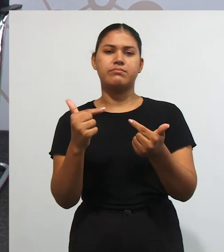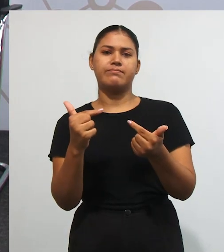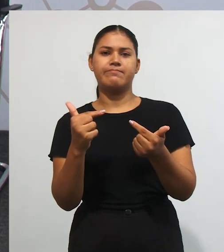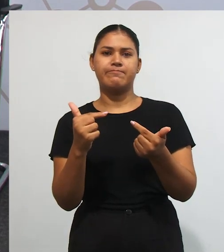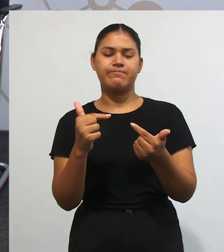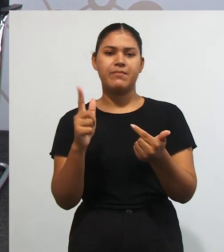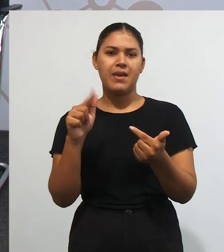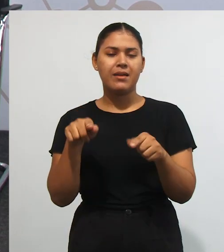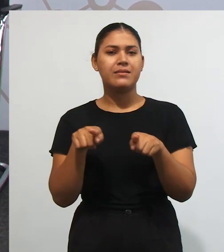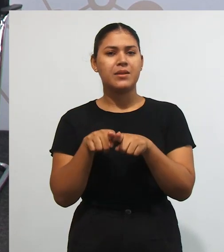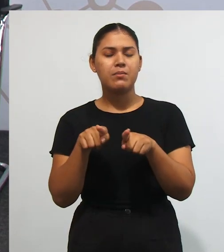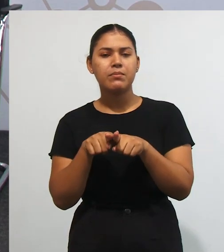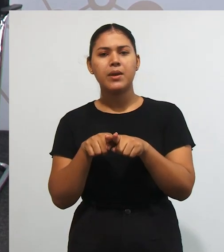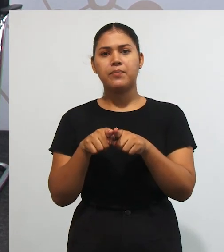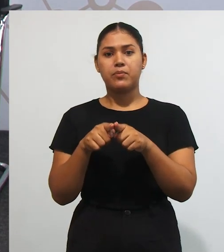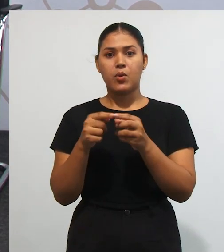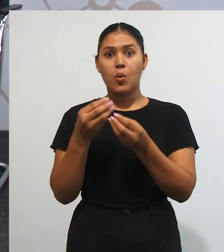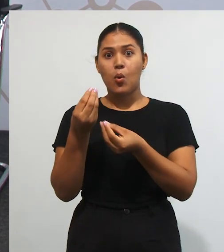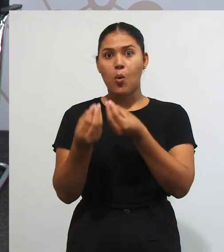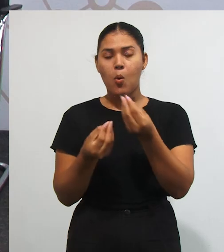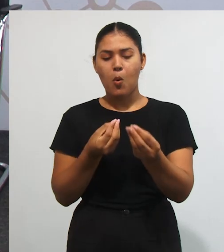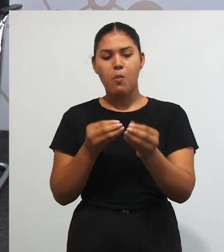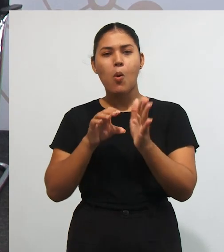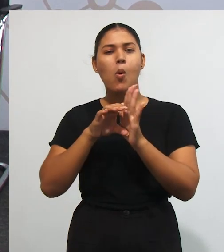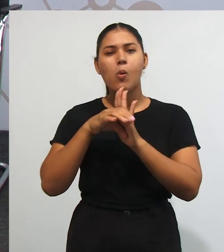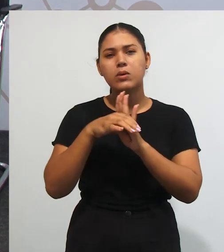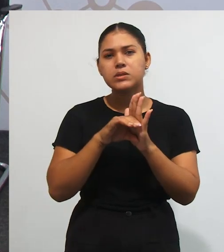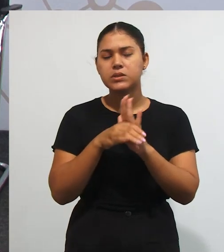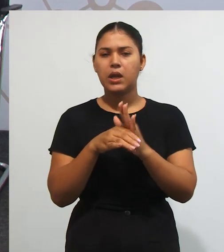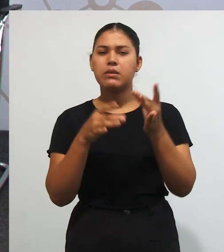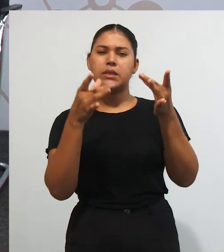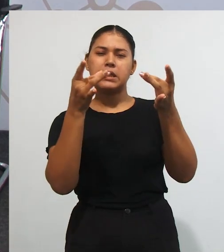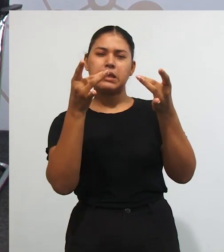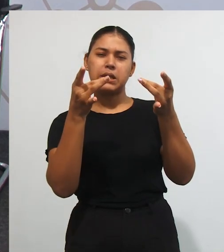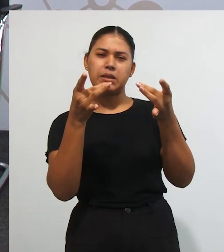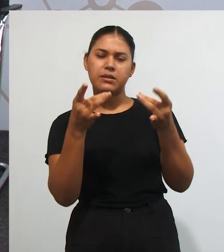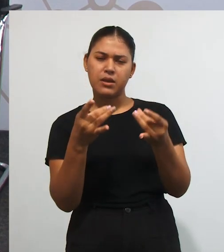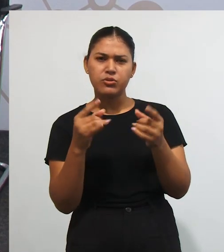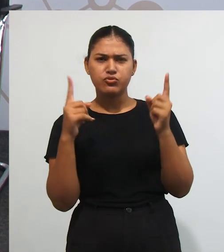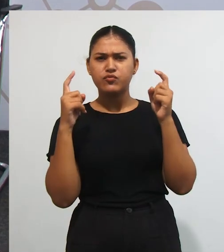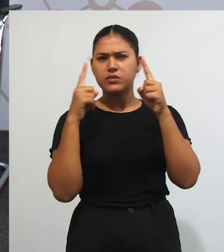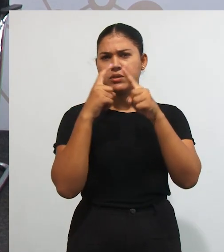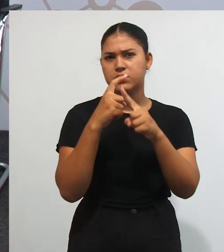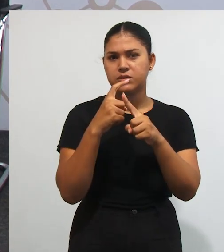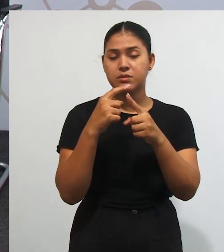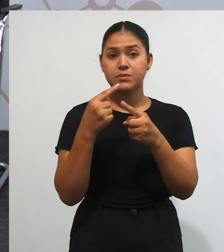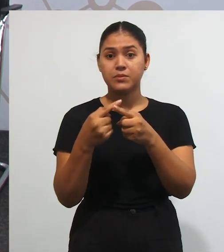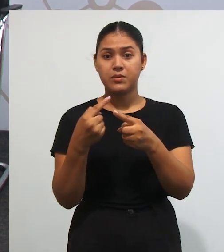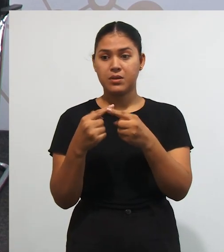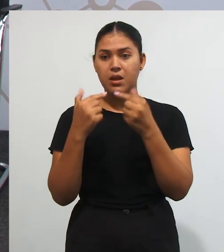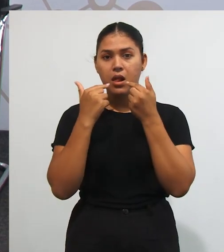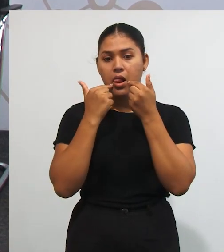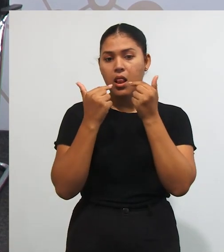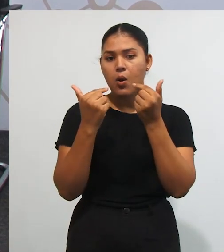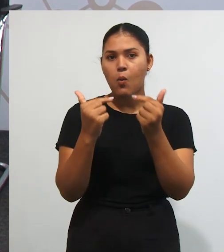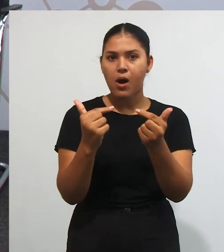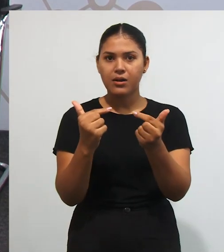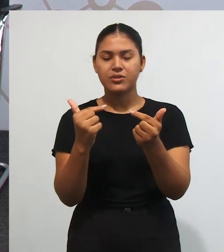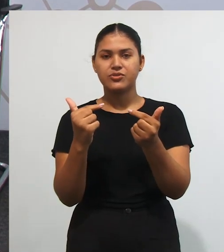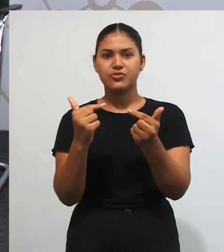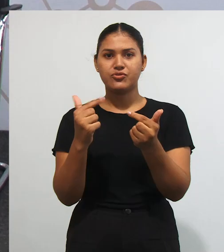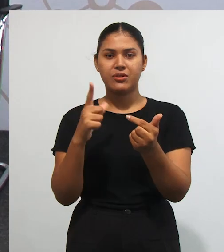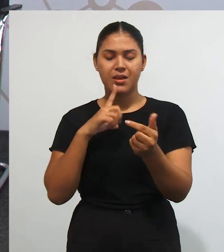mais complexa também de linguagem. É porque, como o senhor disse, a linguagem ela nos constitui. Exatamente. Não é usada